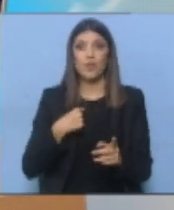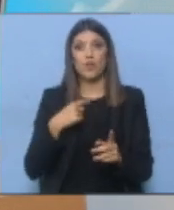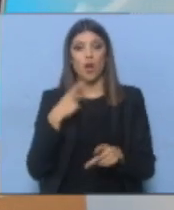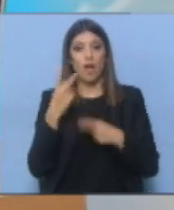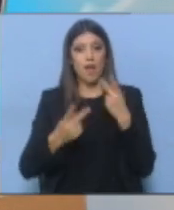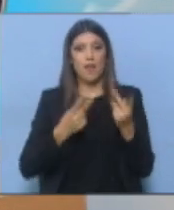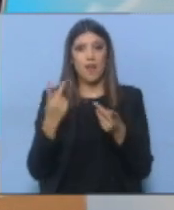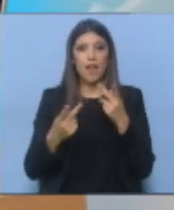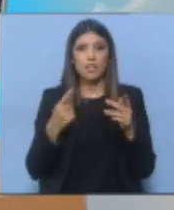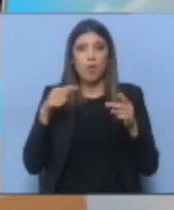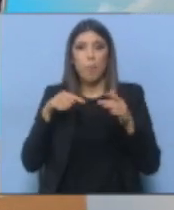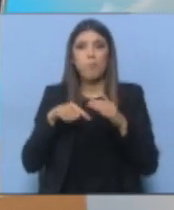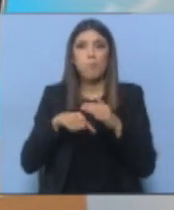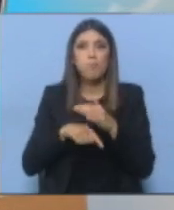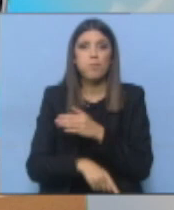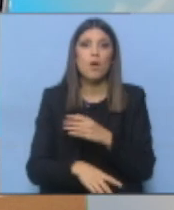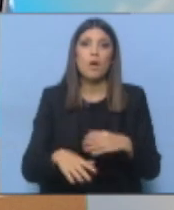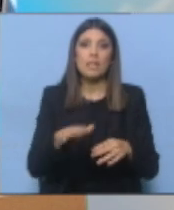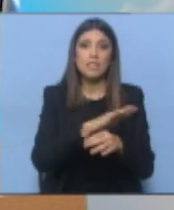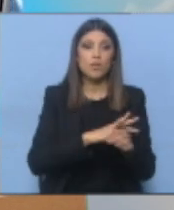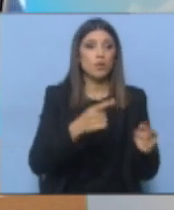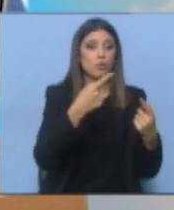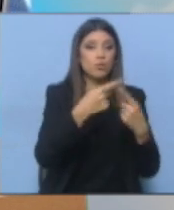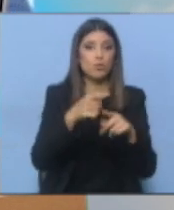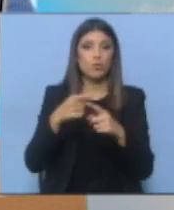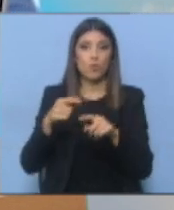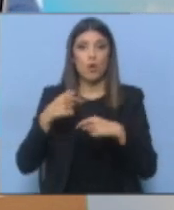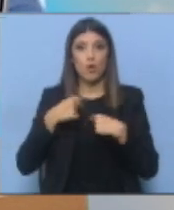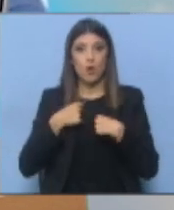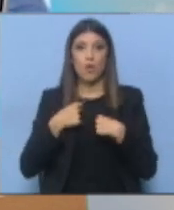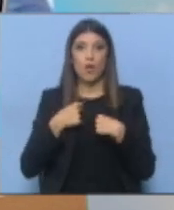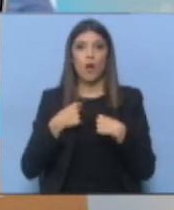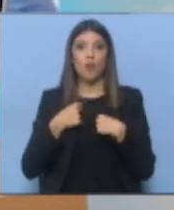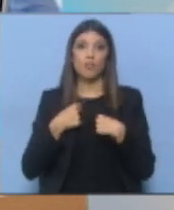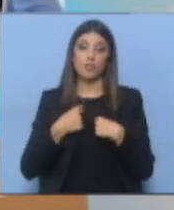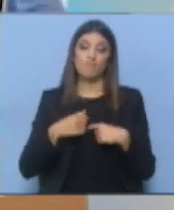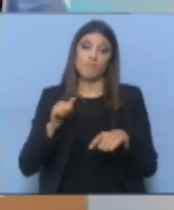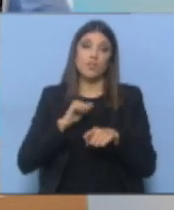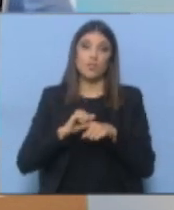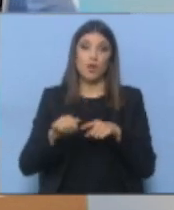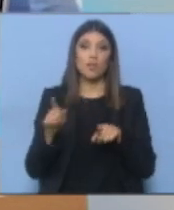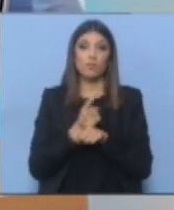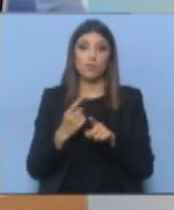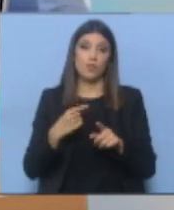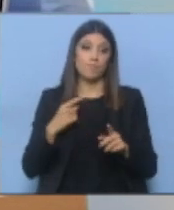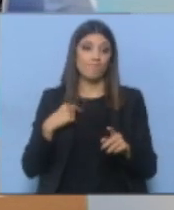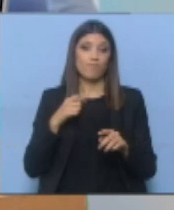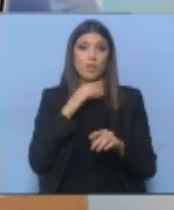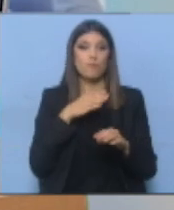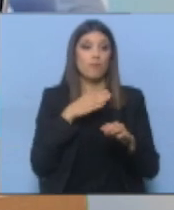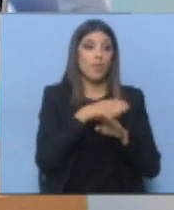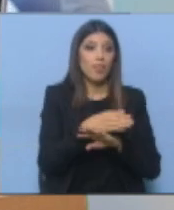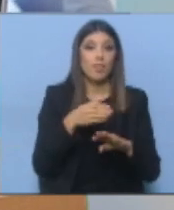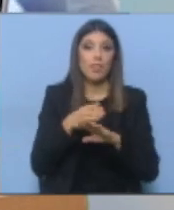e, de facto, nós beneficiamos dessa abordagem, tentamos que os serviços